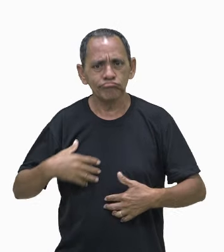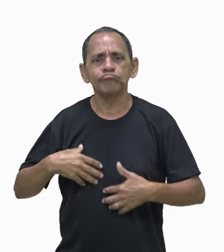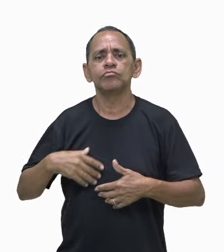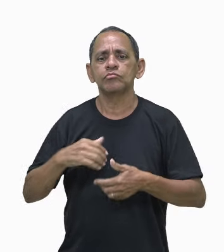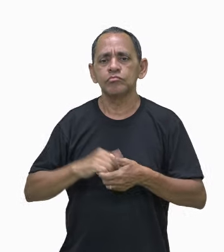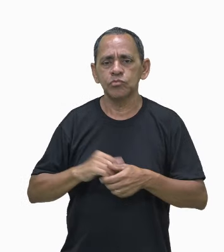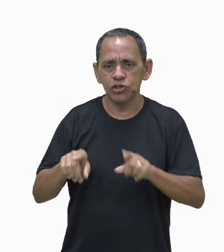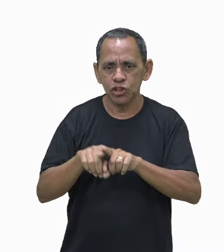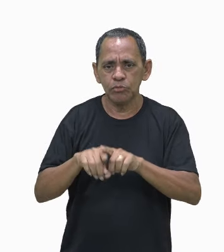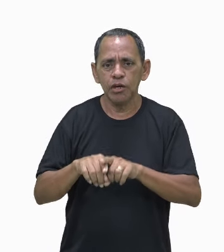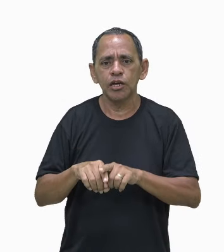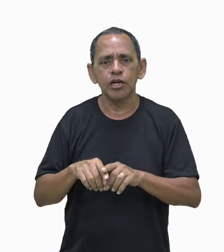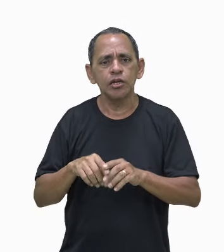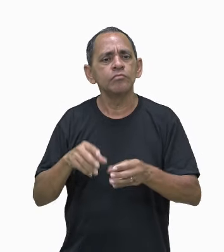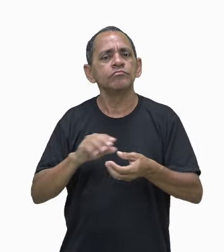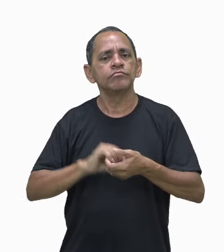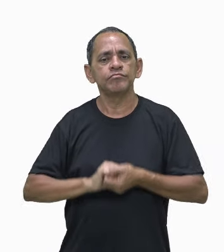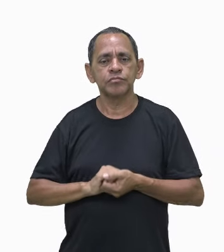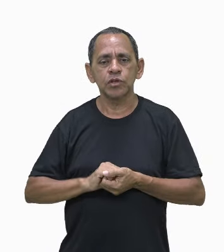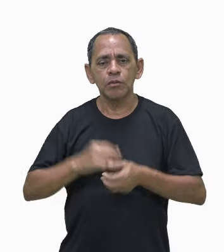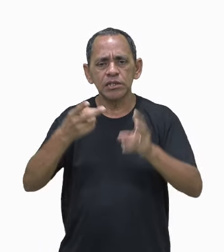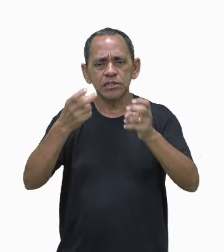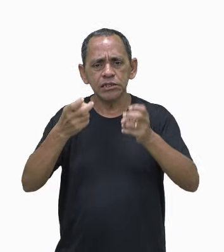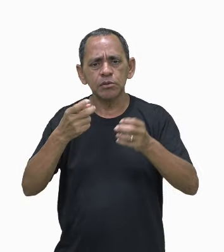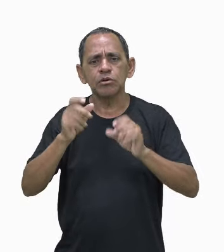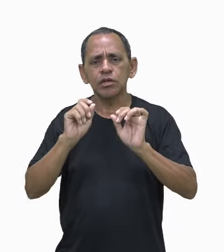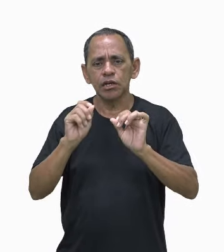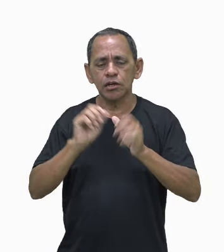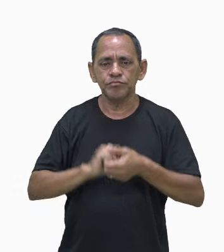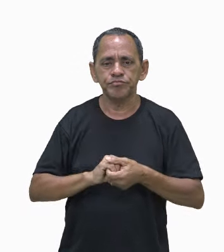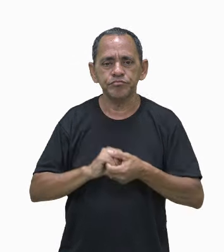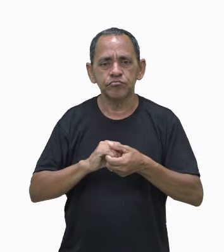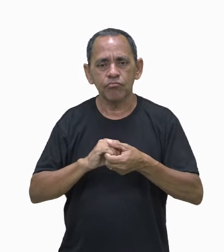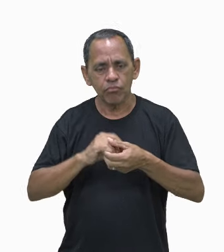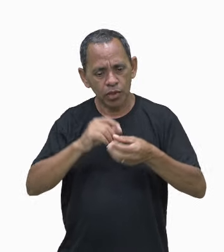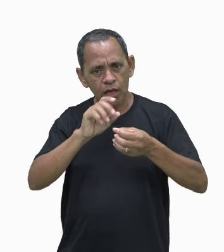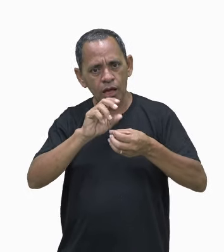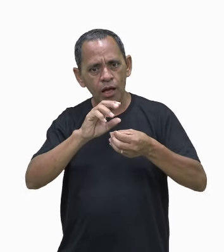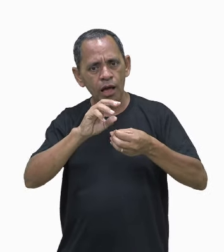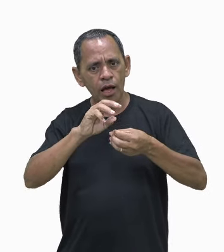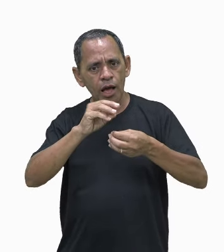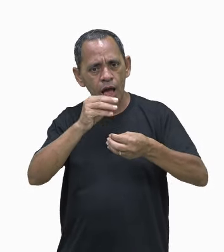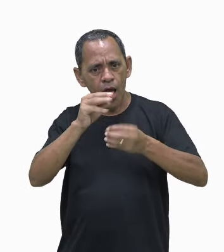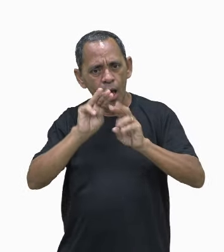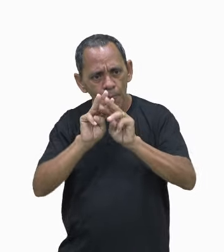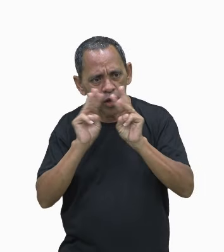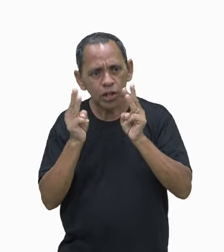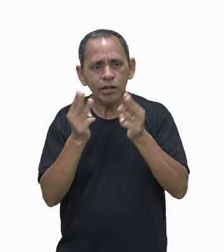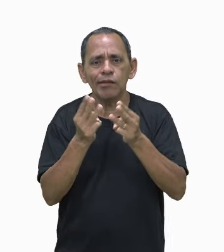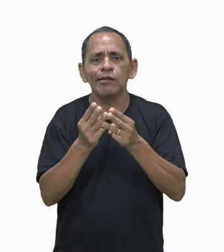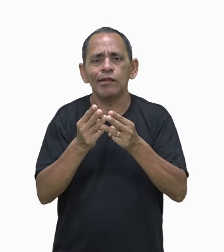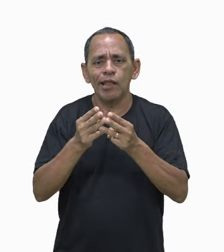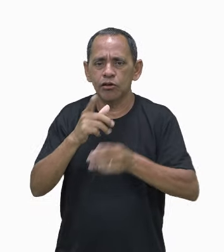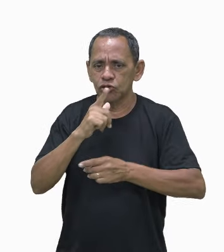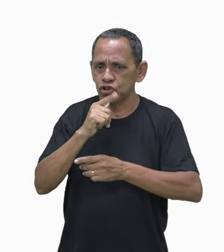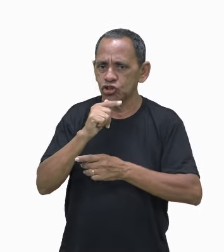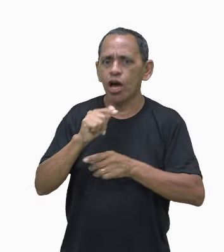molécula de água, ela tem dois átomos de hidrogênio e um átomo